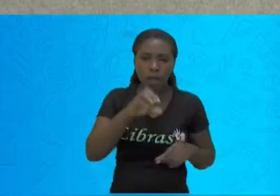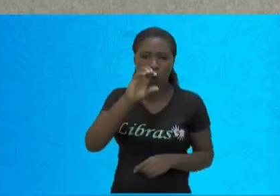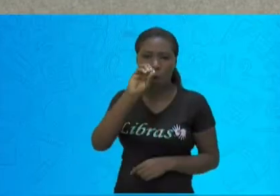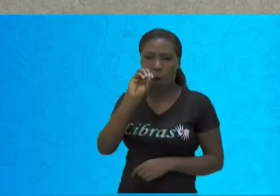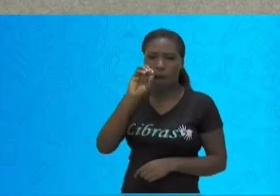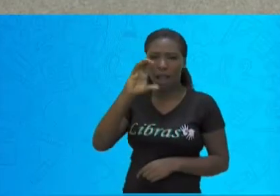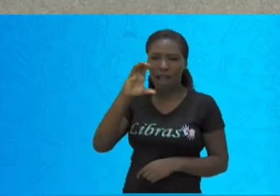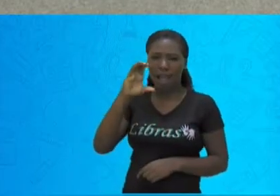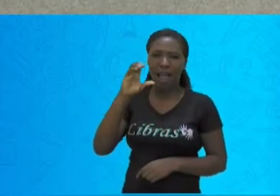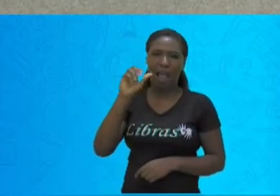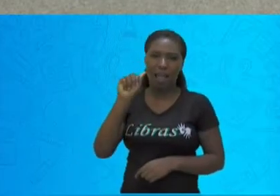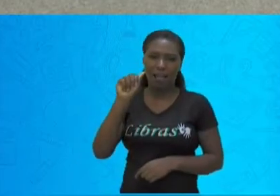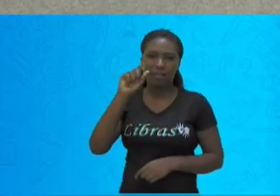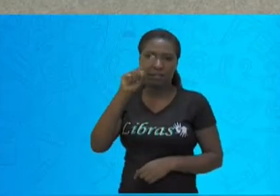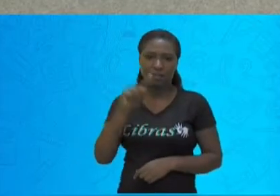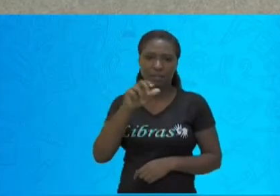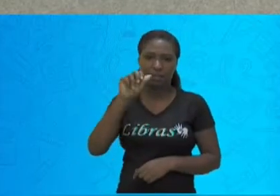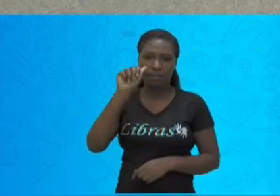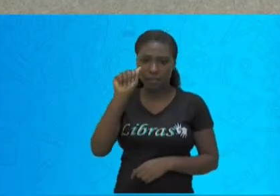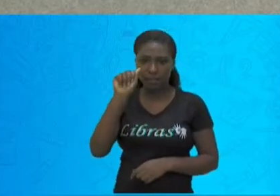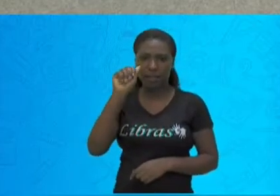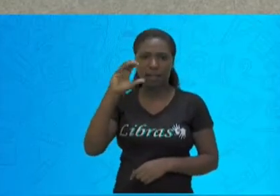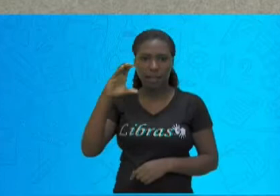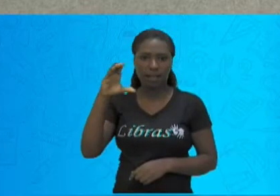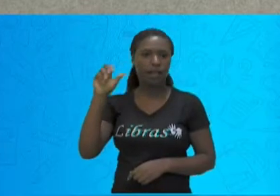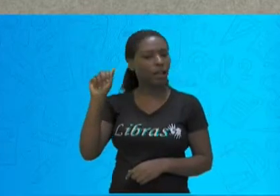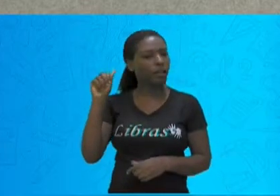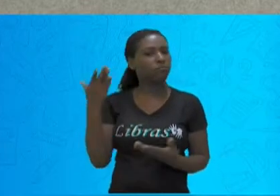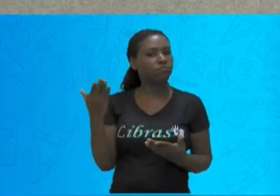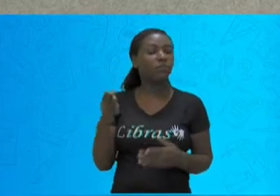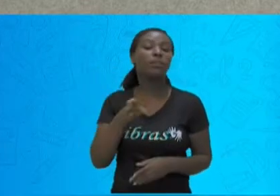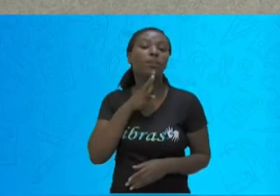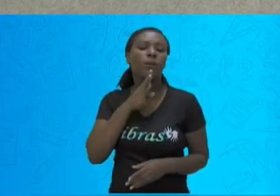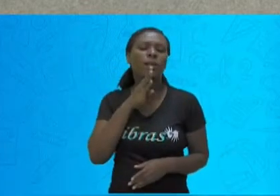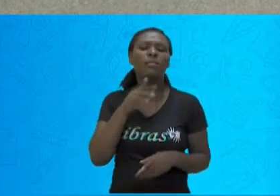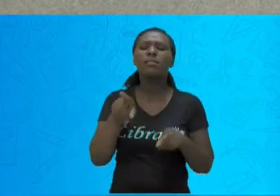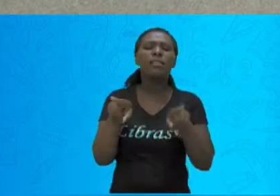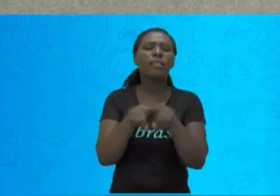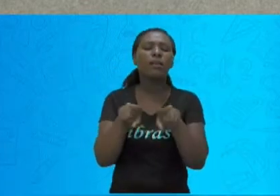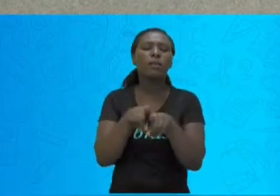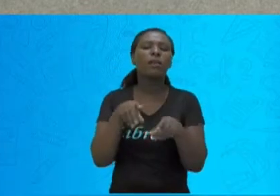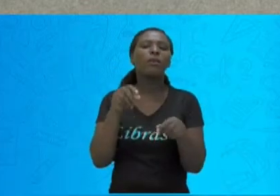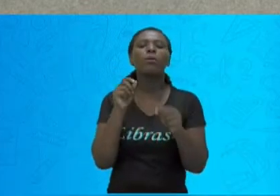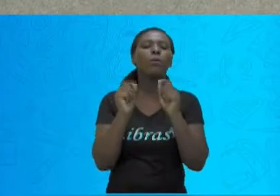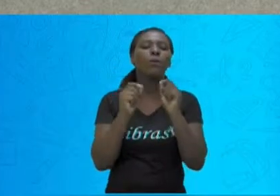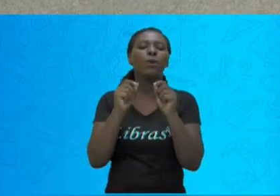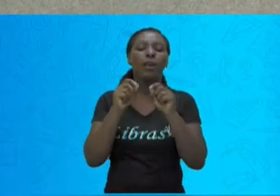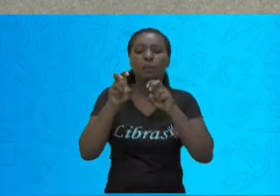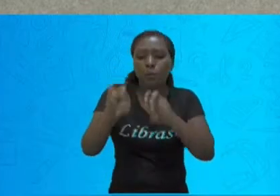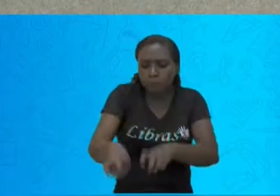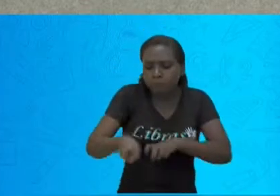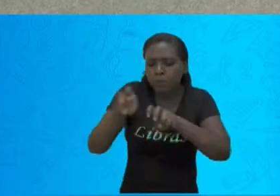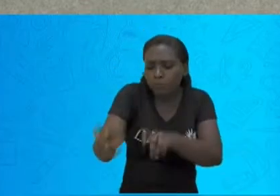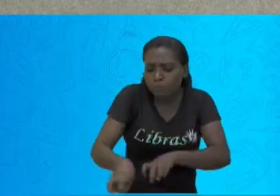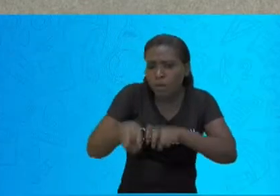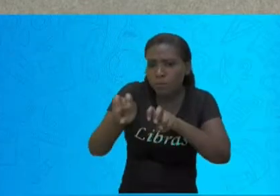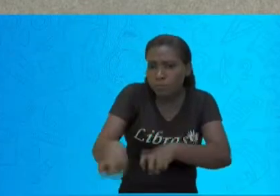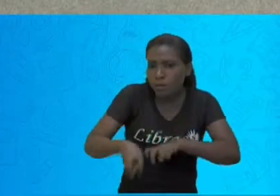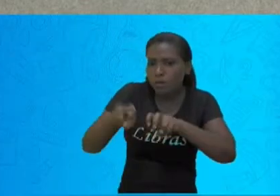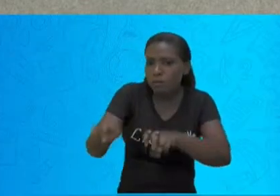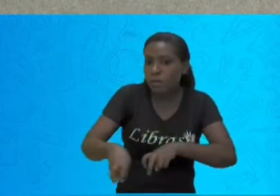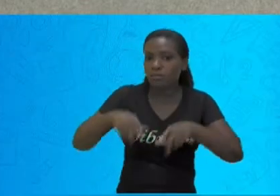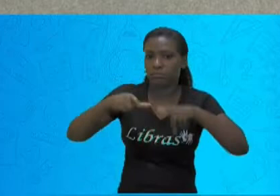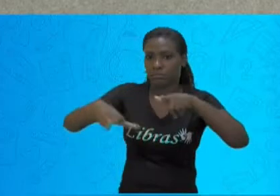são conhecidos por suas obras de irrigação na agricultura e por seus trabalhos em cerâmica. Também tinha